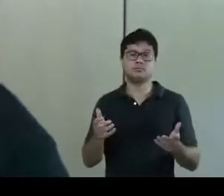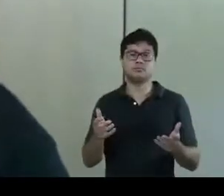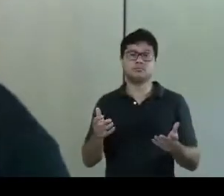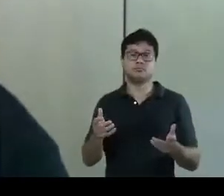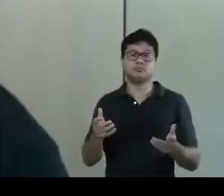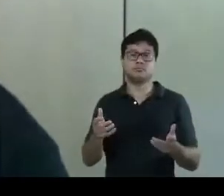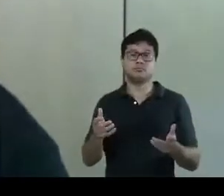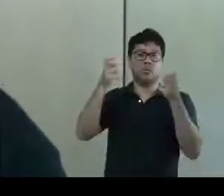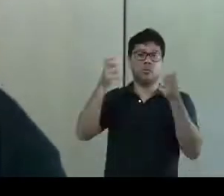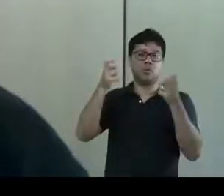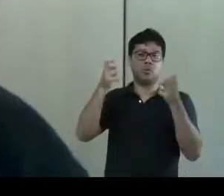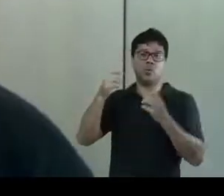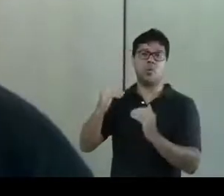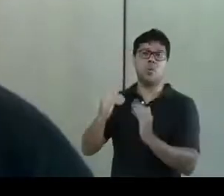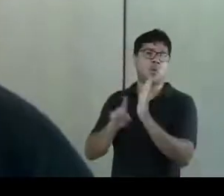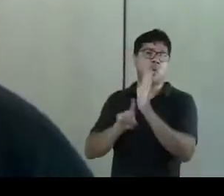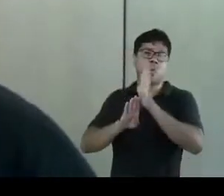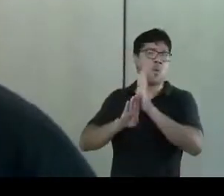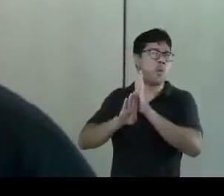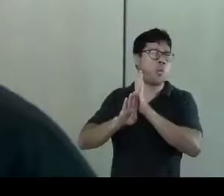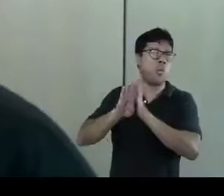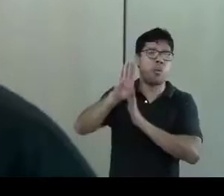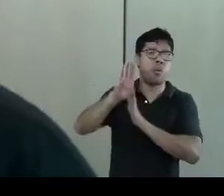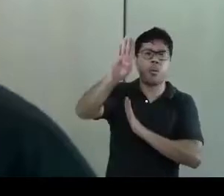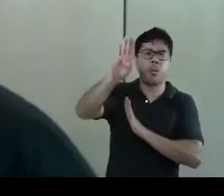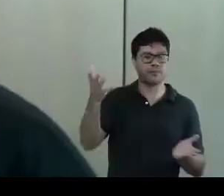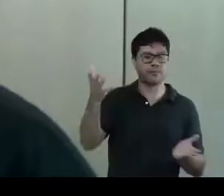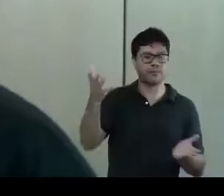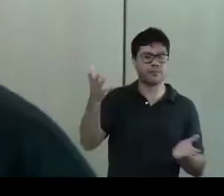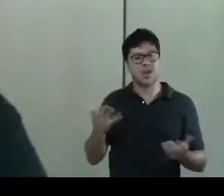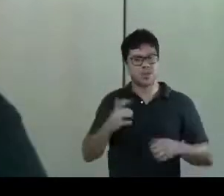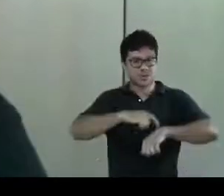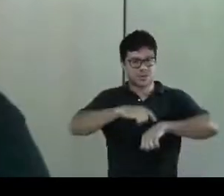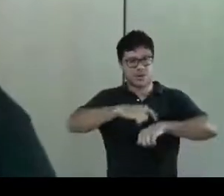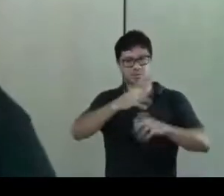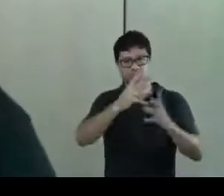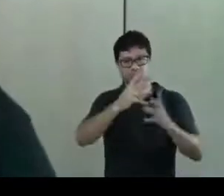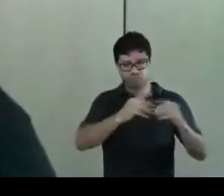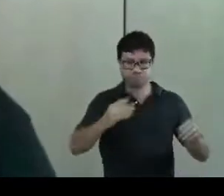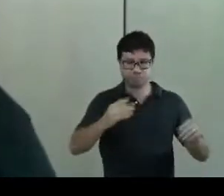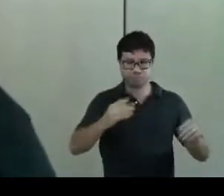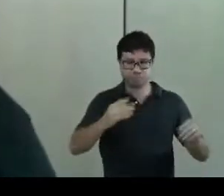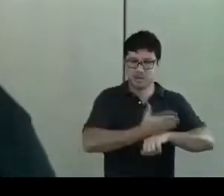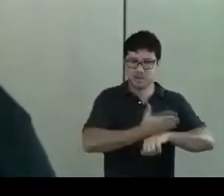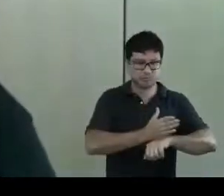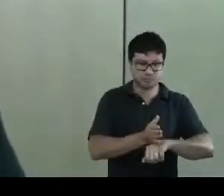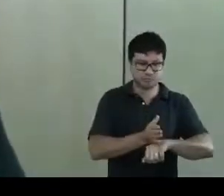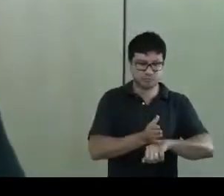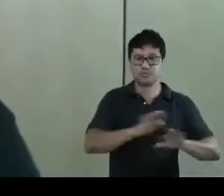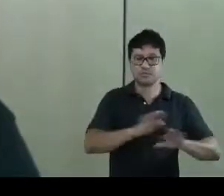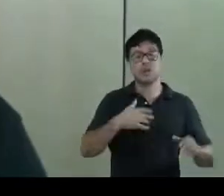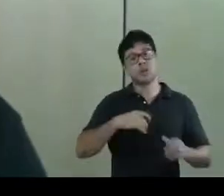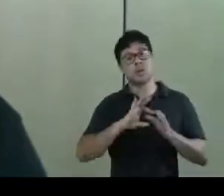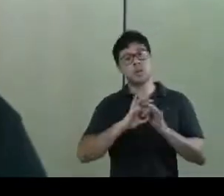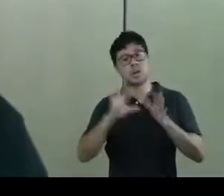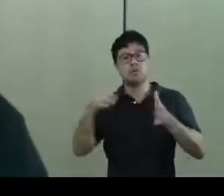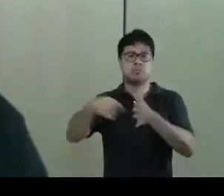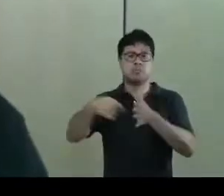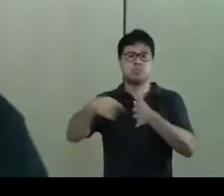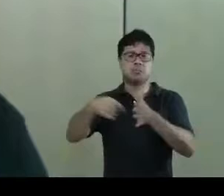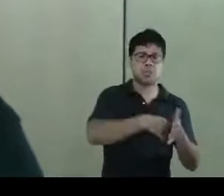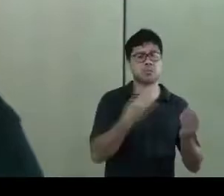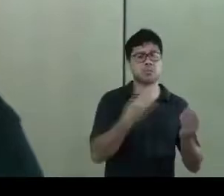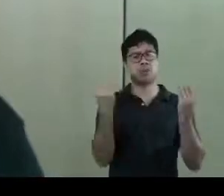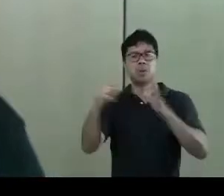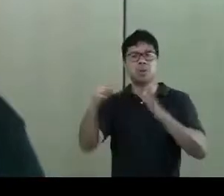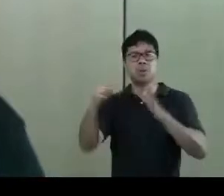apresentar de maneira bem exponencial. Acho que meu tempo acabou, então eu agradeço muitíssimo e fico à disposição para as próximas